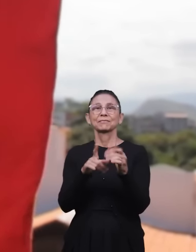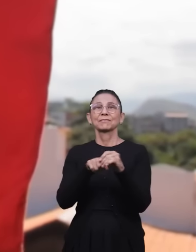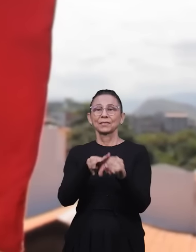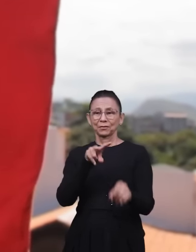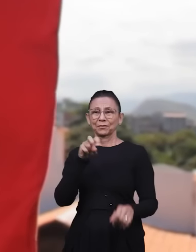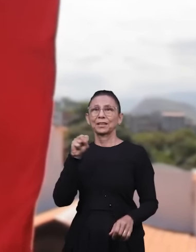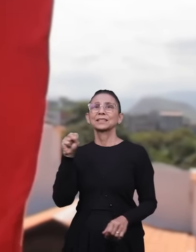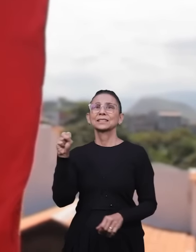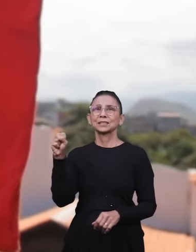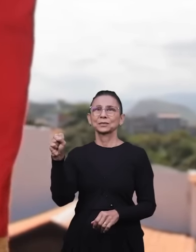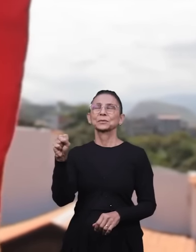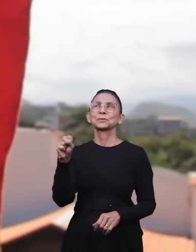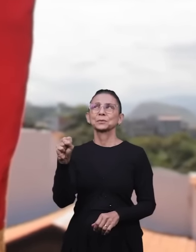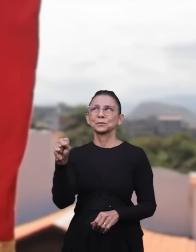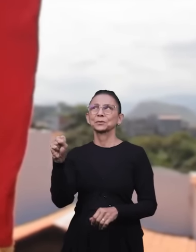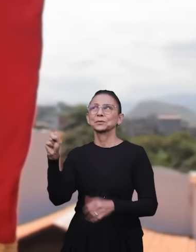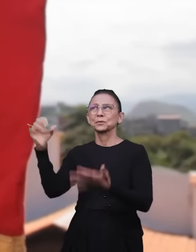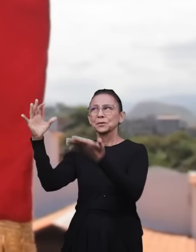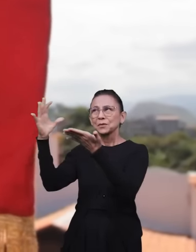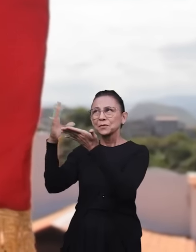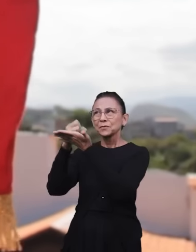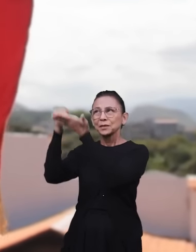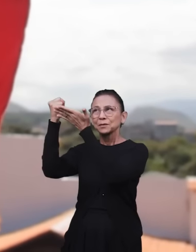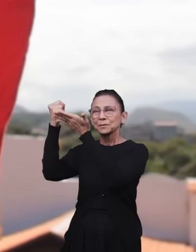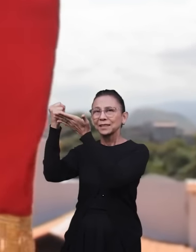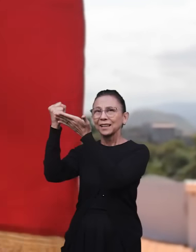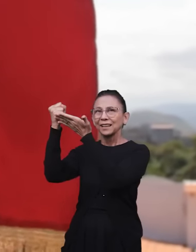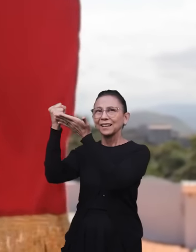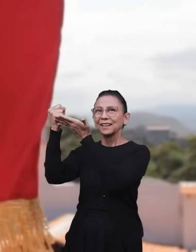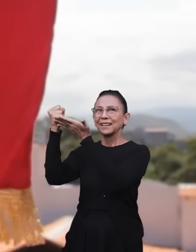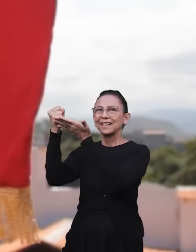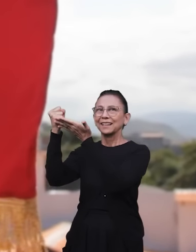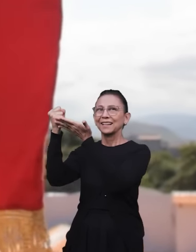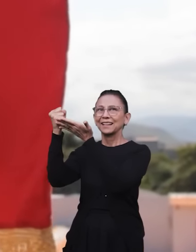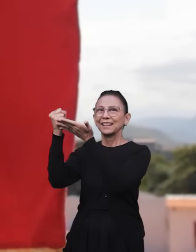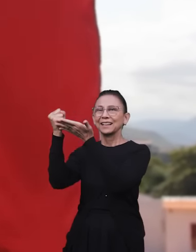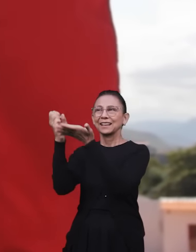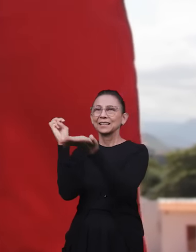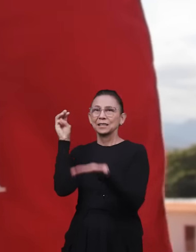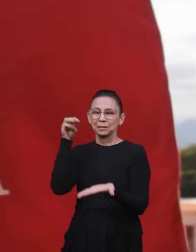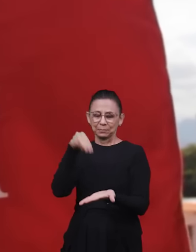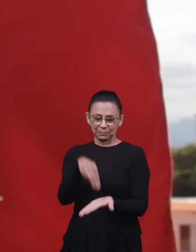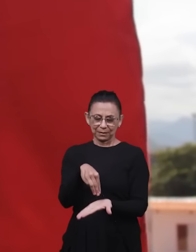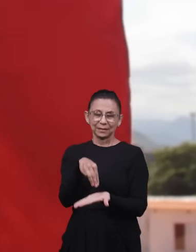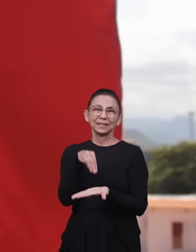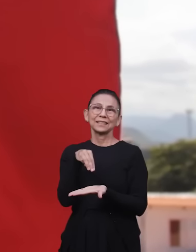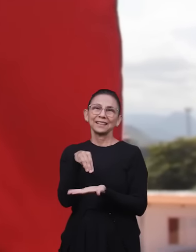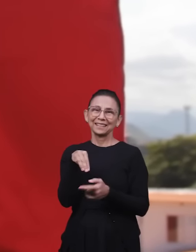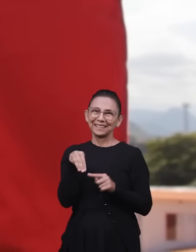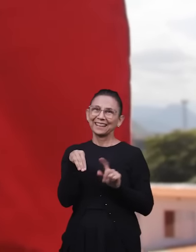preparou. Ora vem, Senhor Jesus, vem nos buscar.